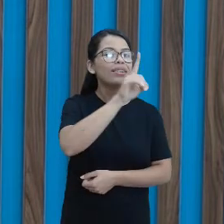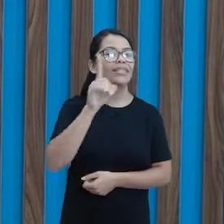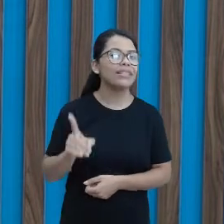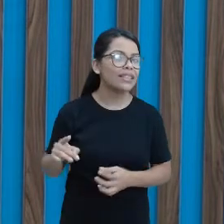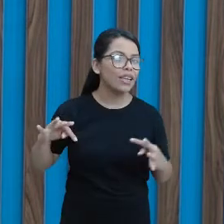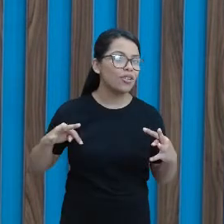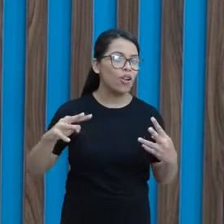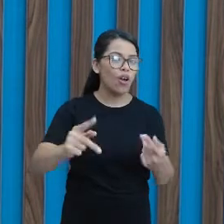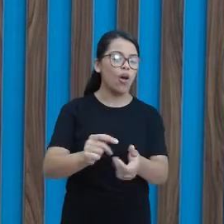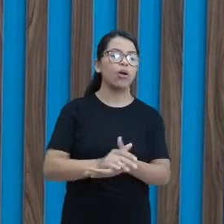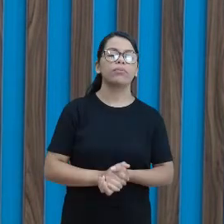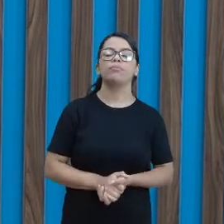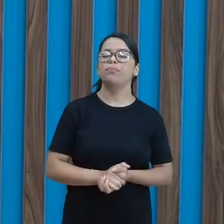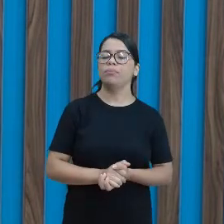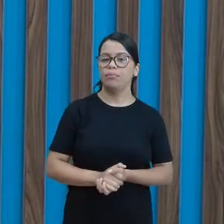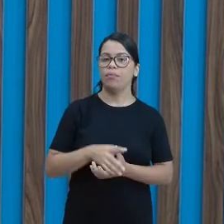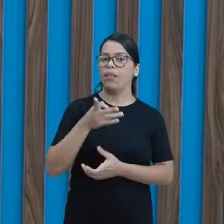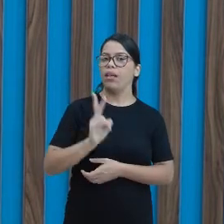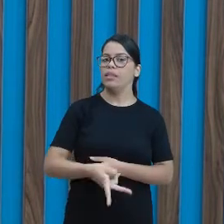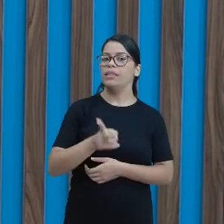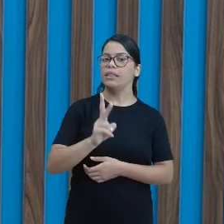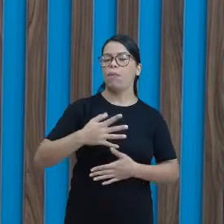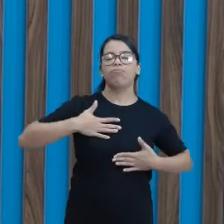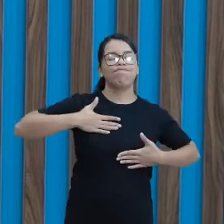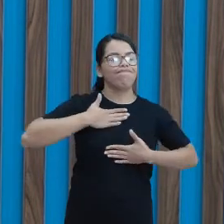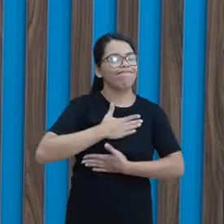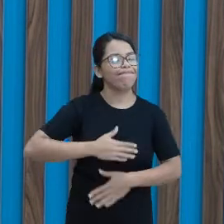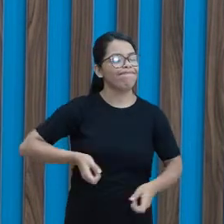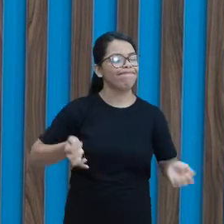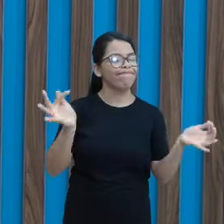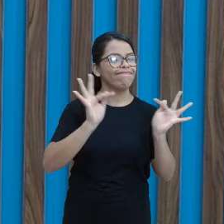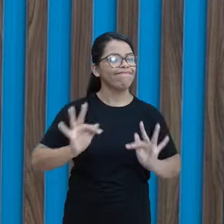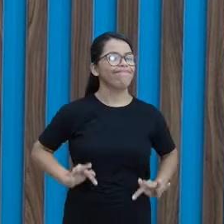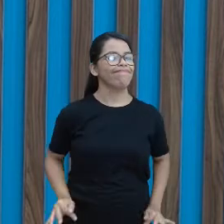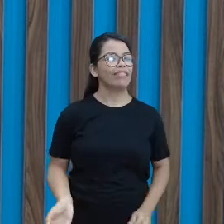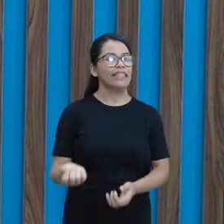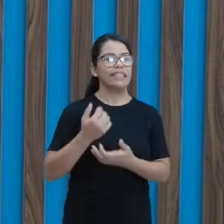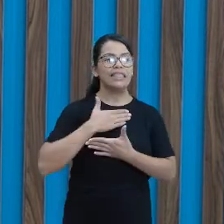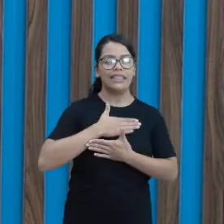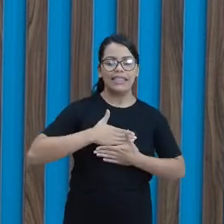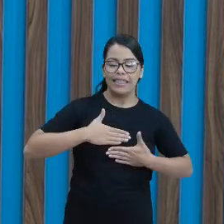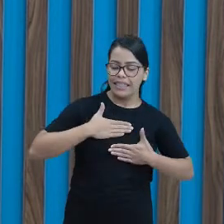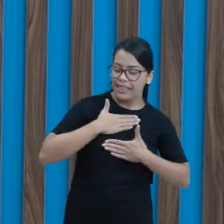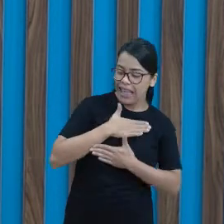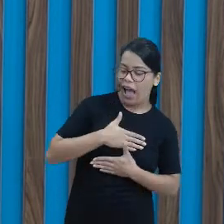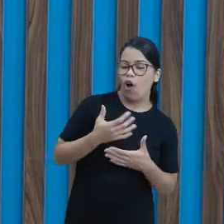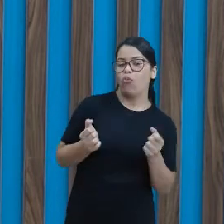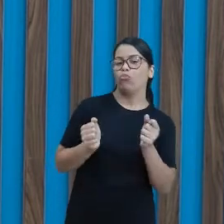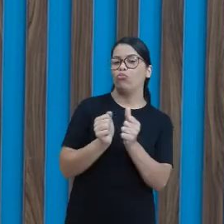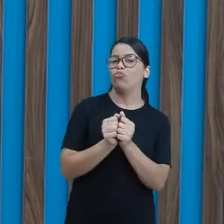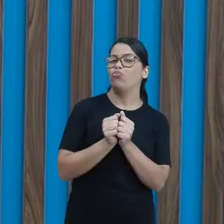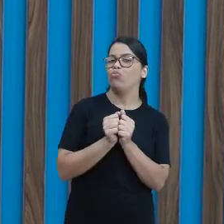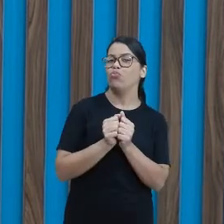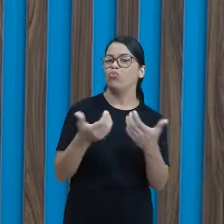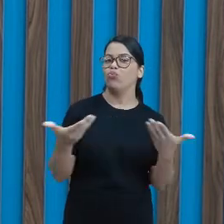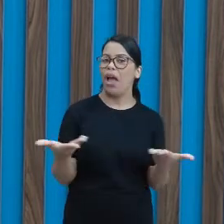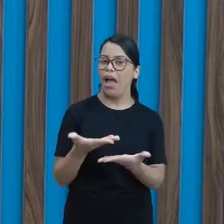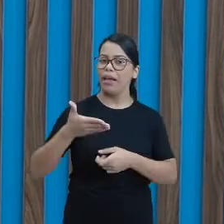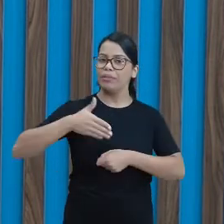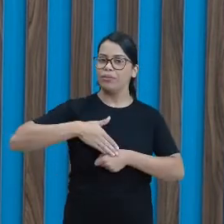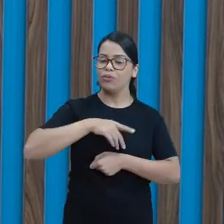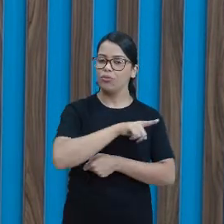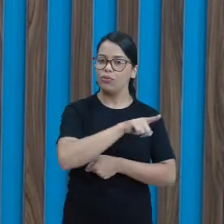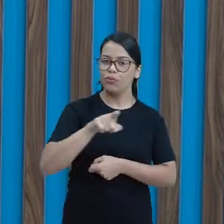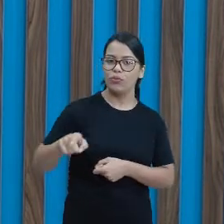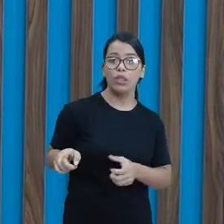dia mesmo. É sempre o quê? Um enorme prazer, alegria, uma enorme satisfação estar aqui juntinho de